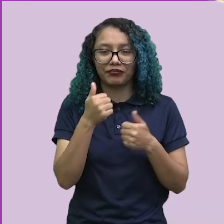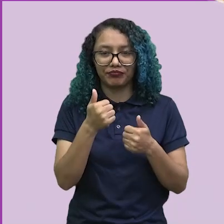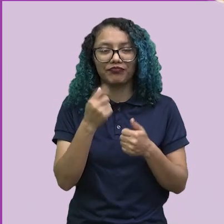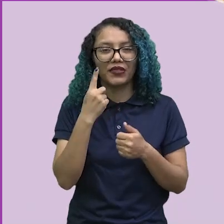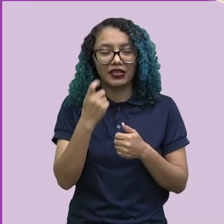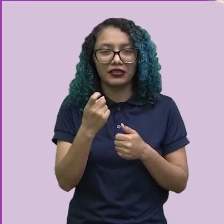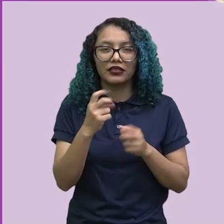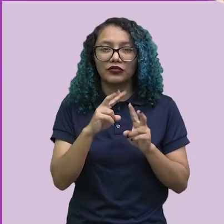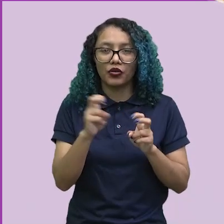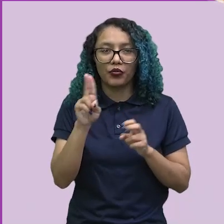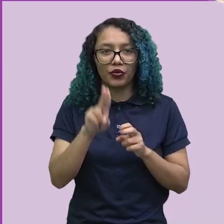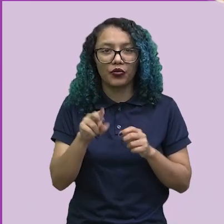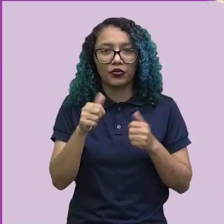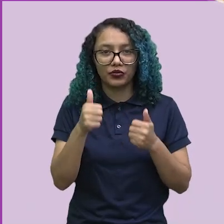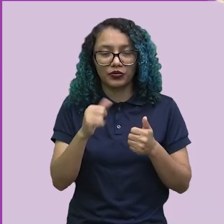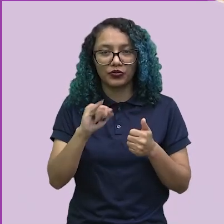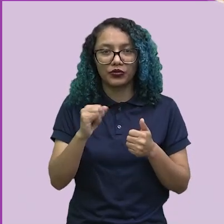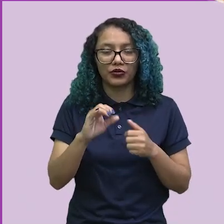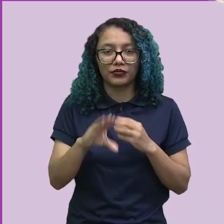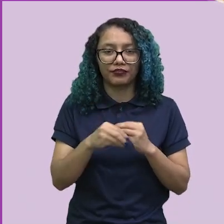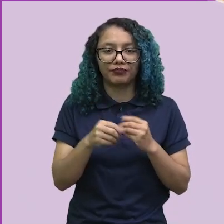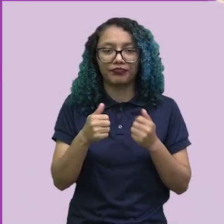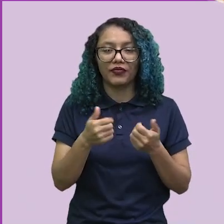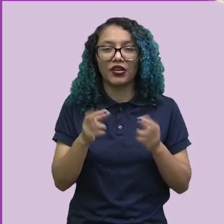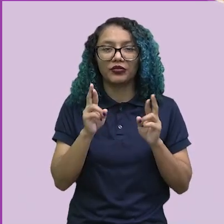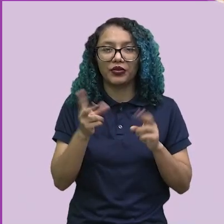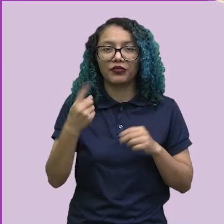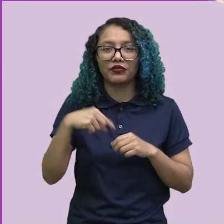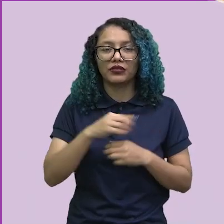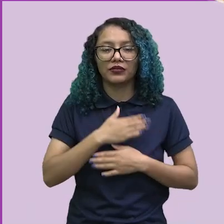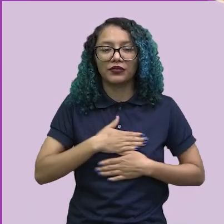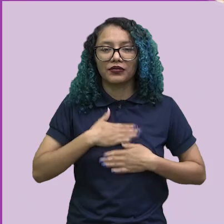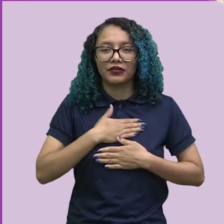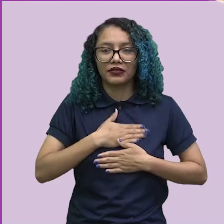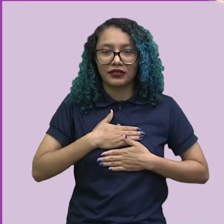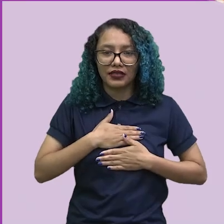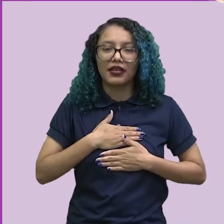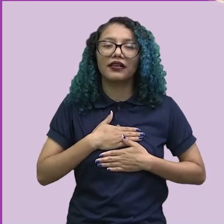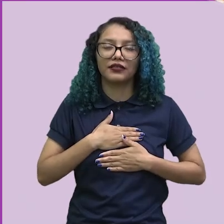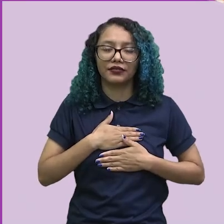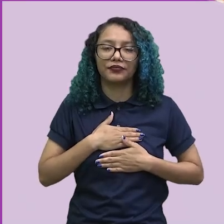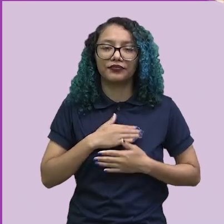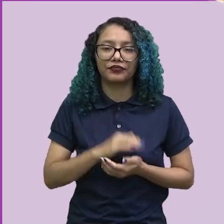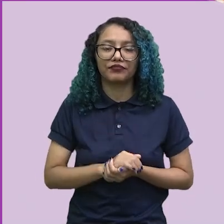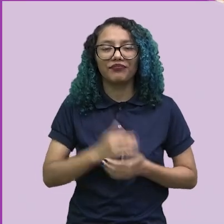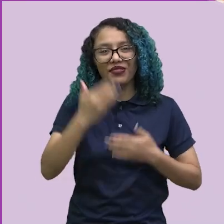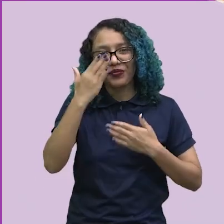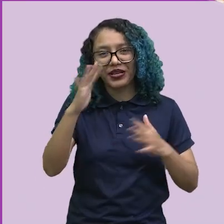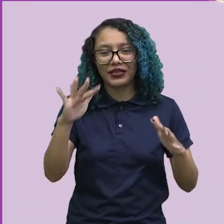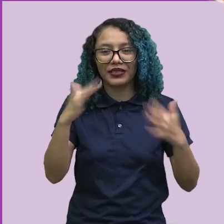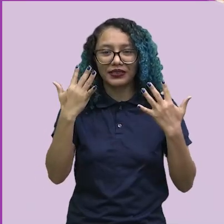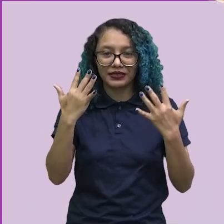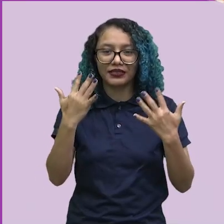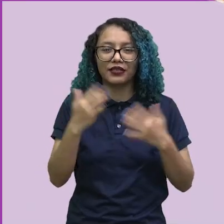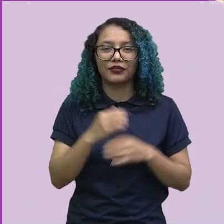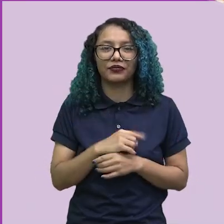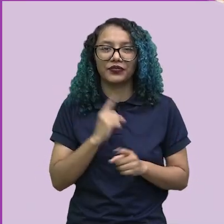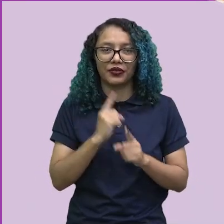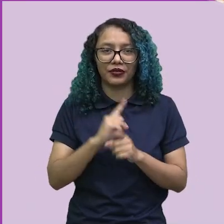interessantes de aplicação desses juros compostos, tá bom? Espero que vocês tenham gostado e compreendido aqui a aula. Muito obrigado pela